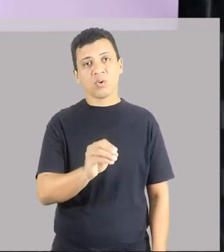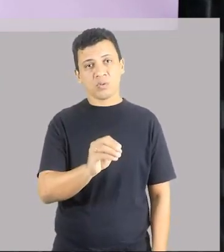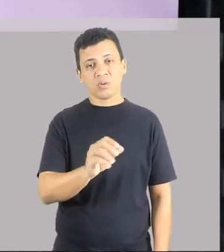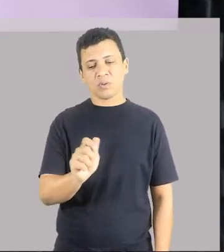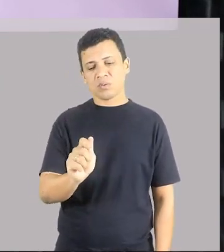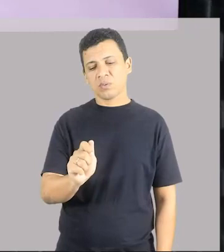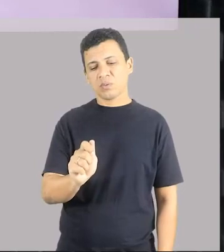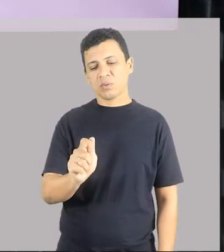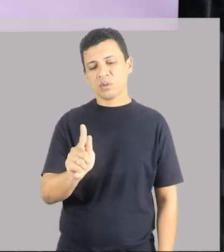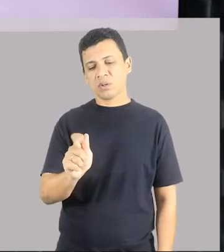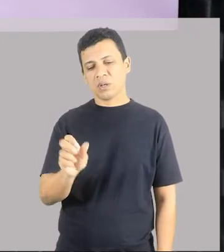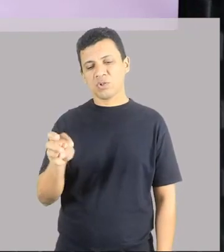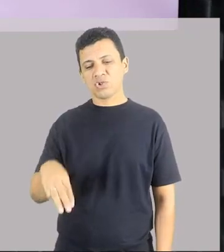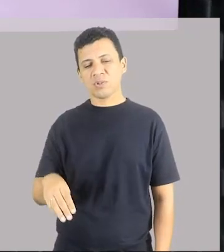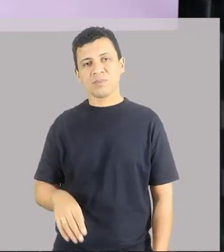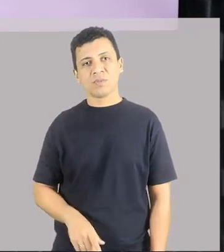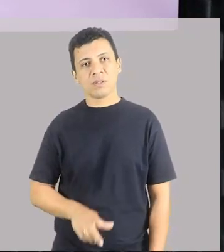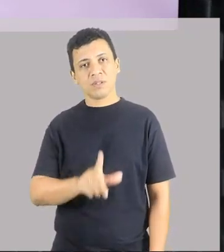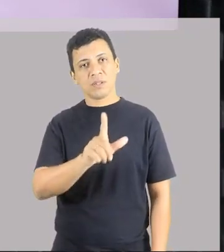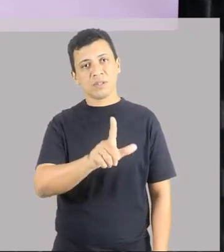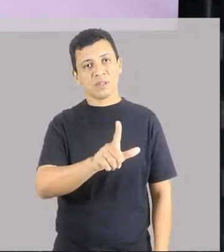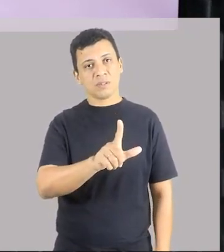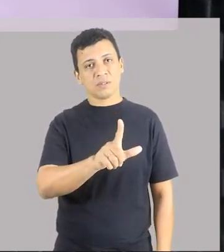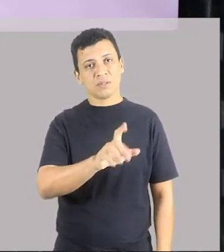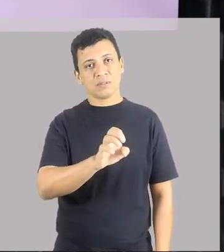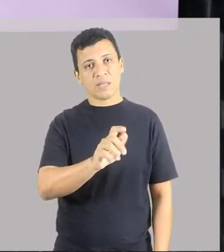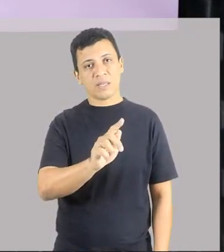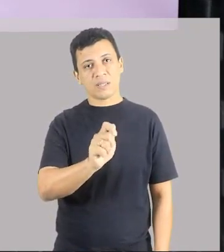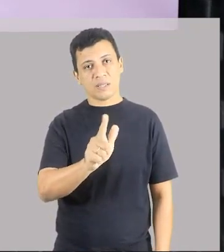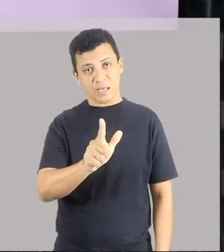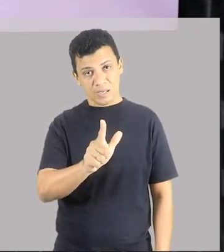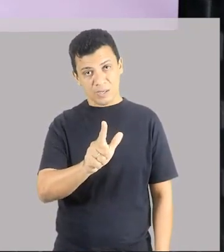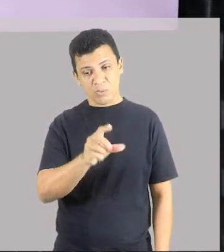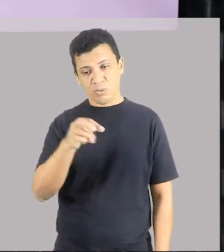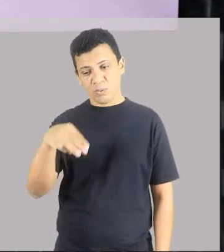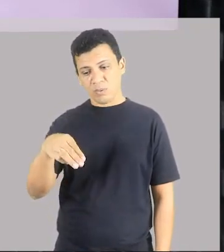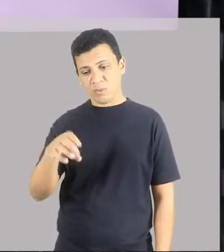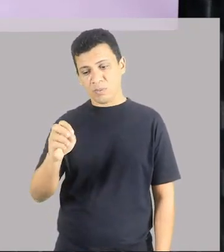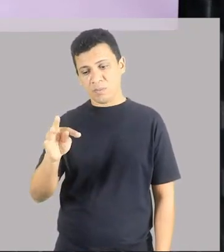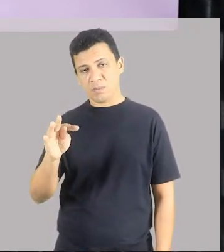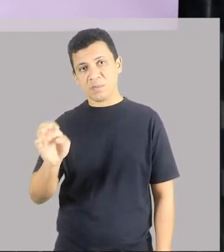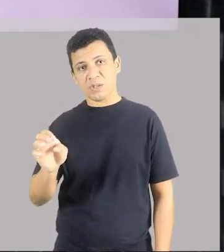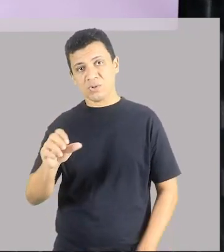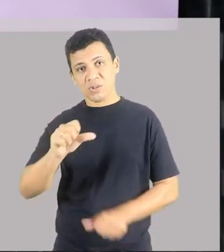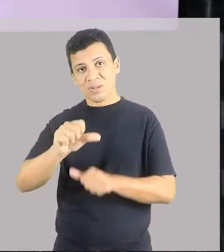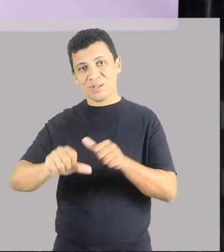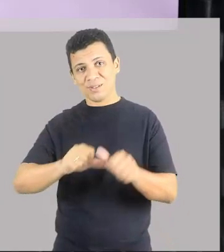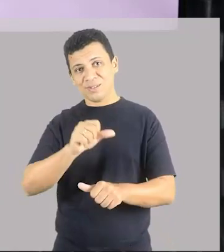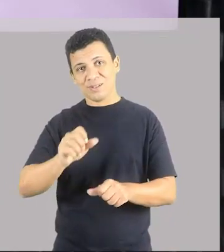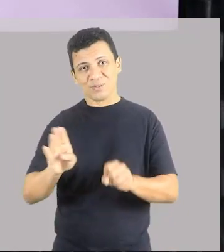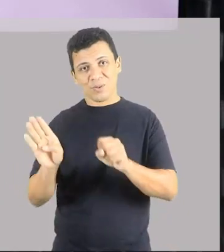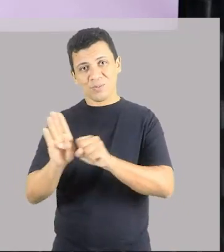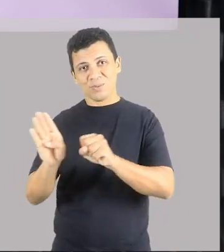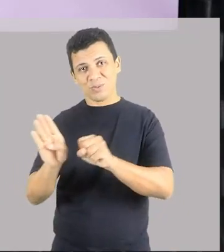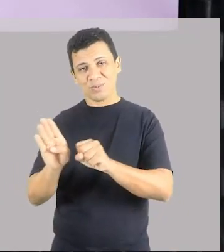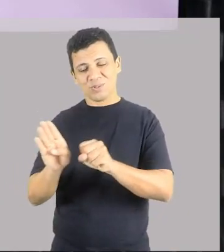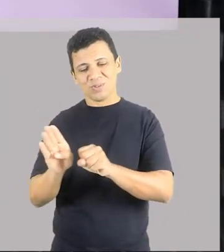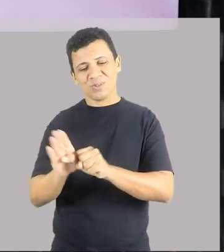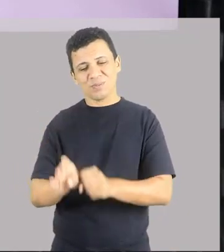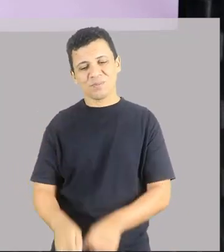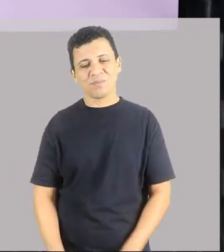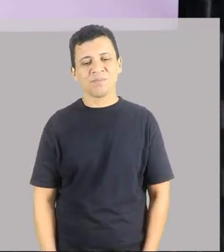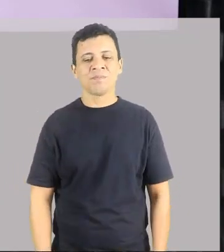certo nós temos legalmente eu tenho o adjetivo legal Eu transformo no substantivo dentro da referência aí do